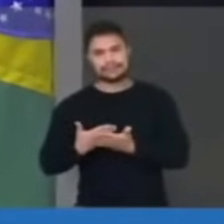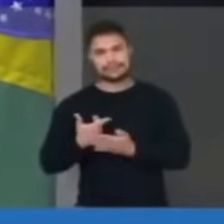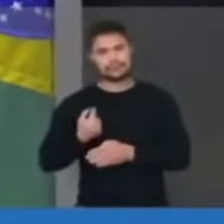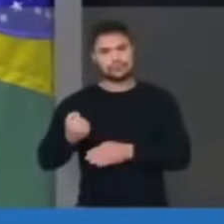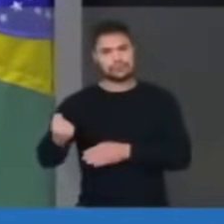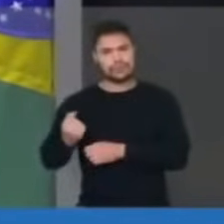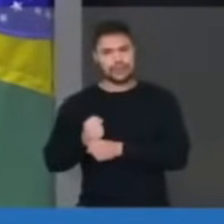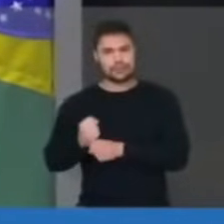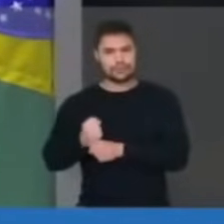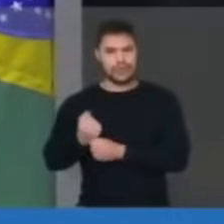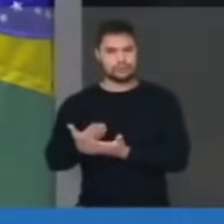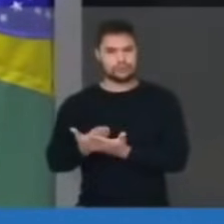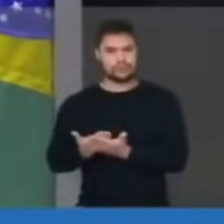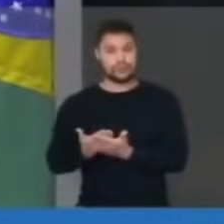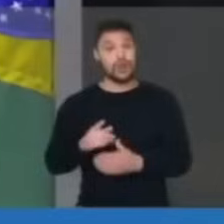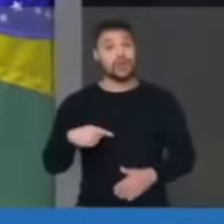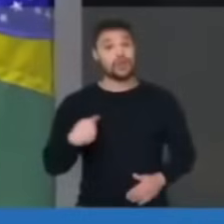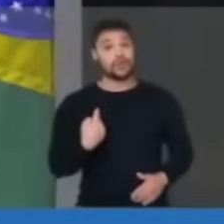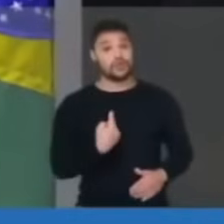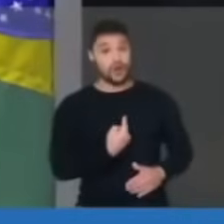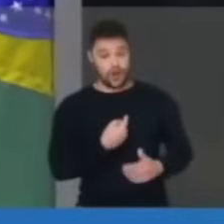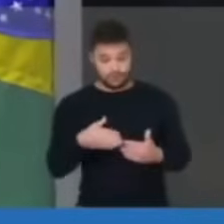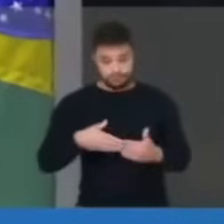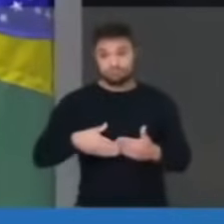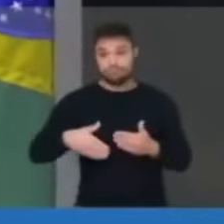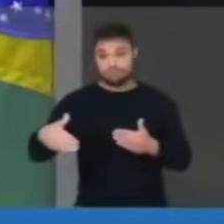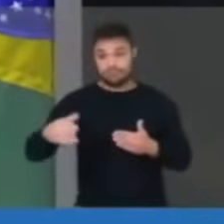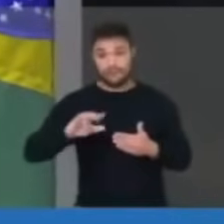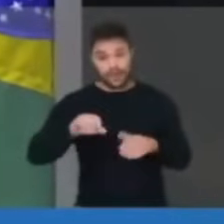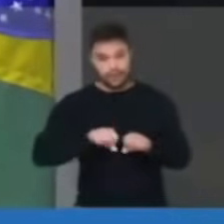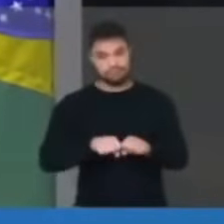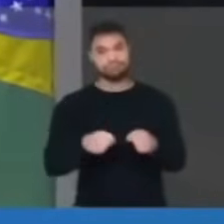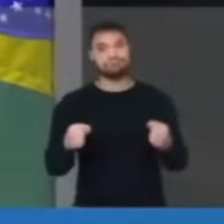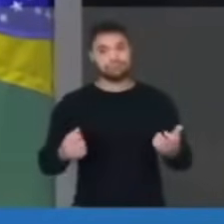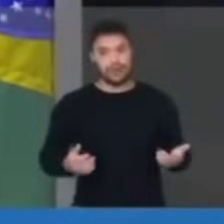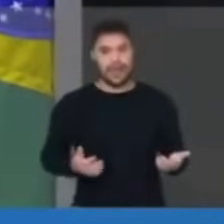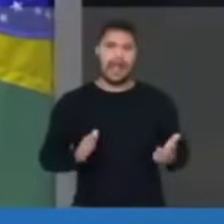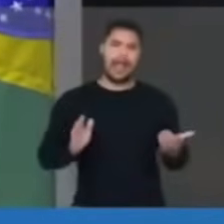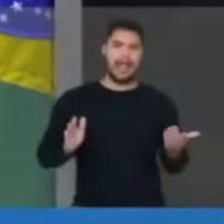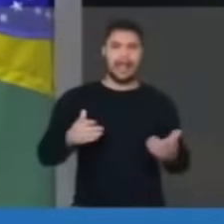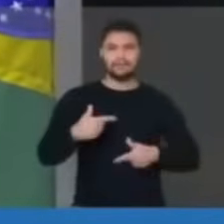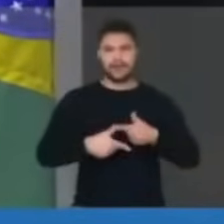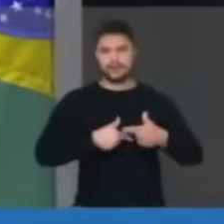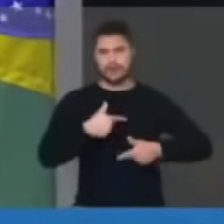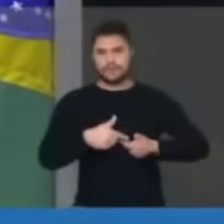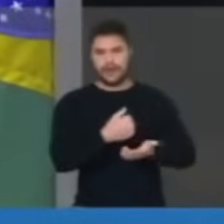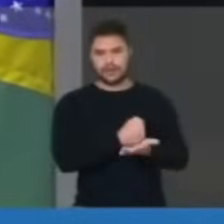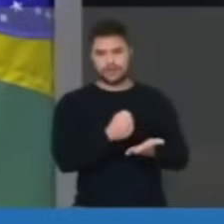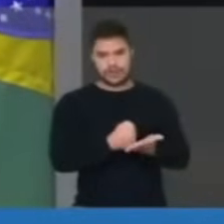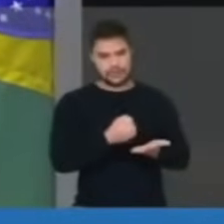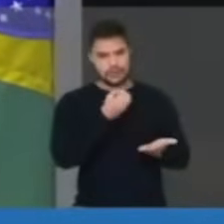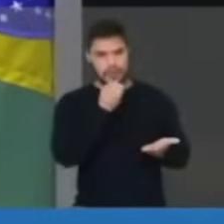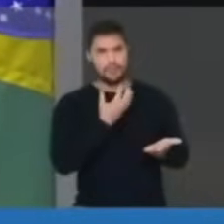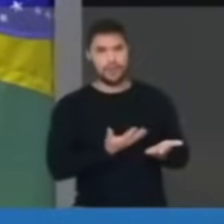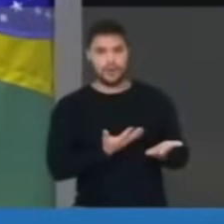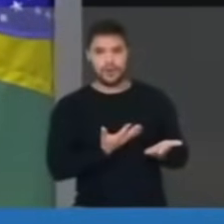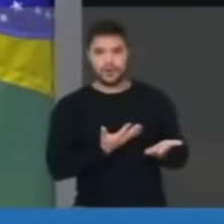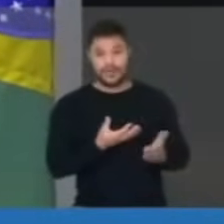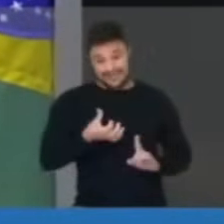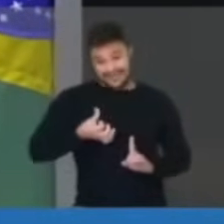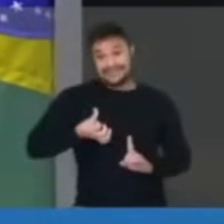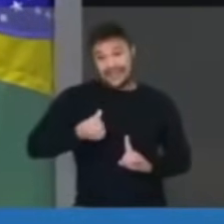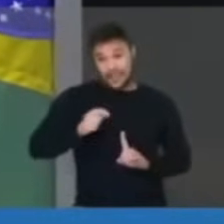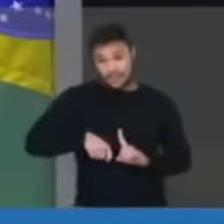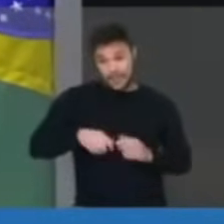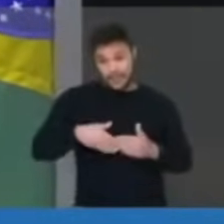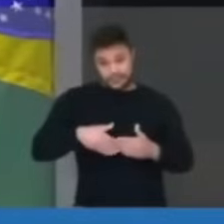anos. Nós caminhamos para um desastre. Ah, mas o emprego tá bom. Dá mais 6 meses com a